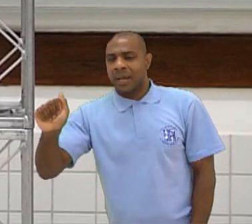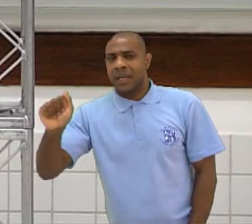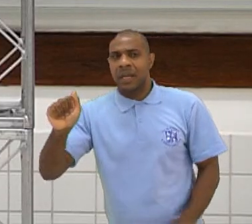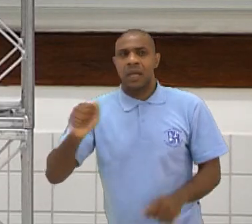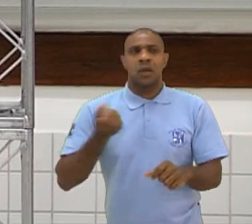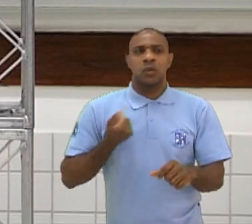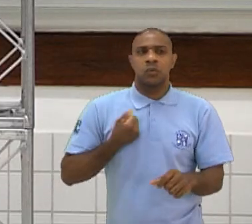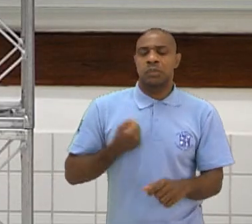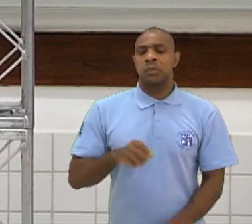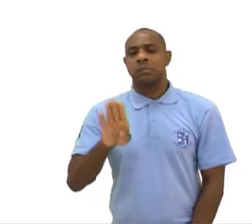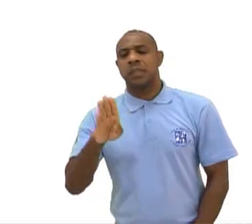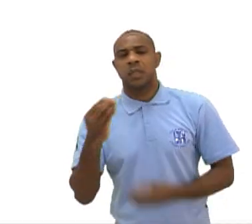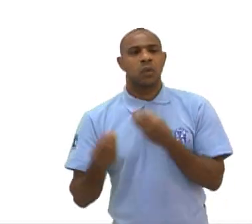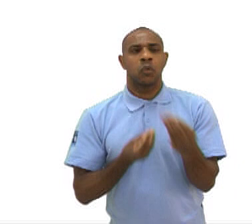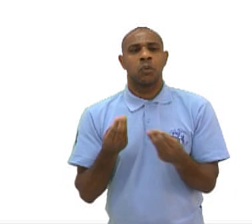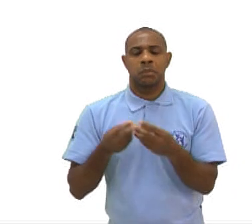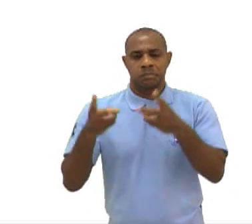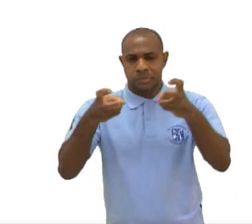Bom exercício, galera.